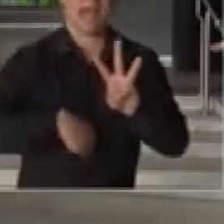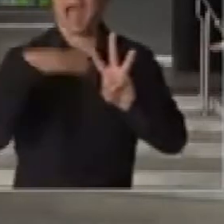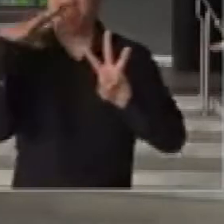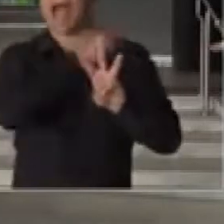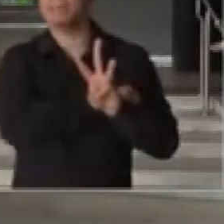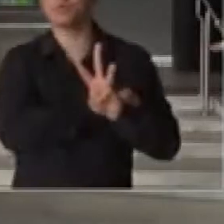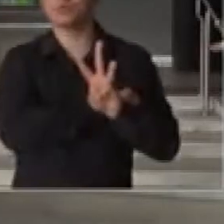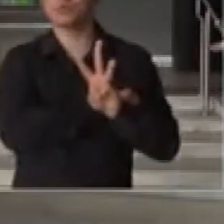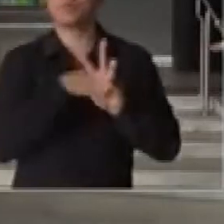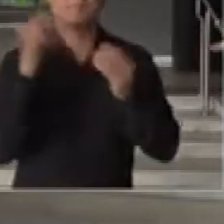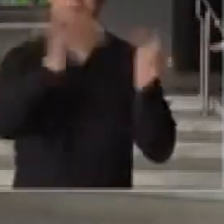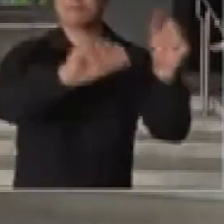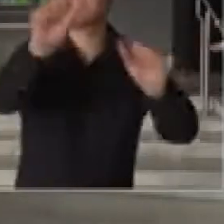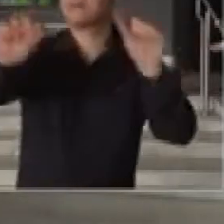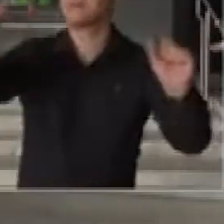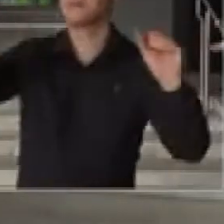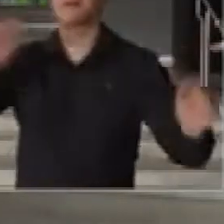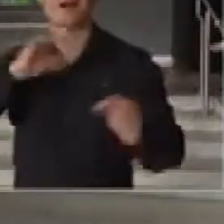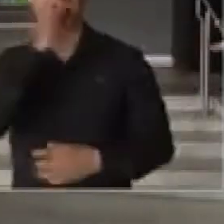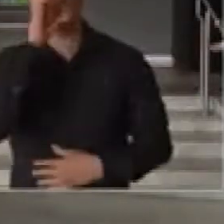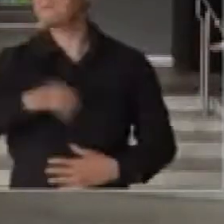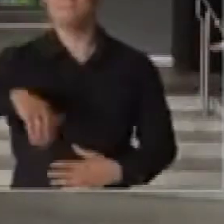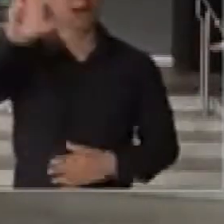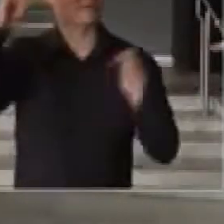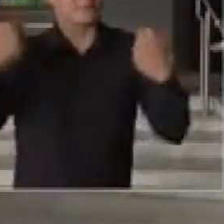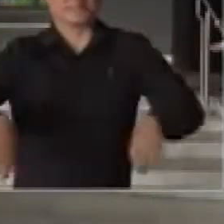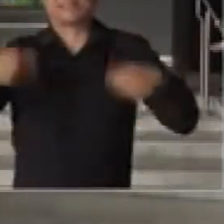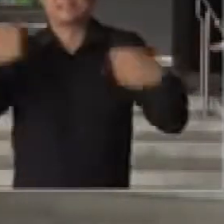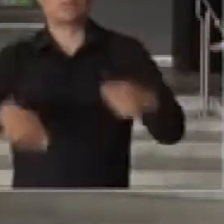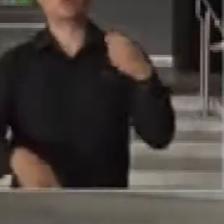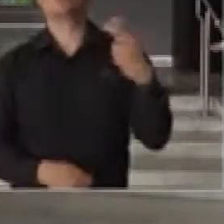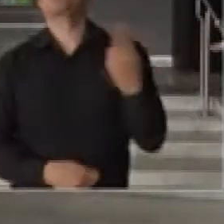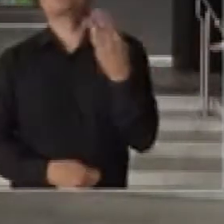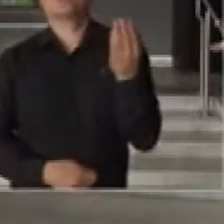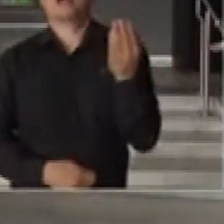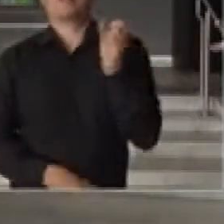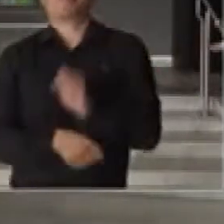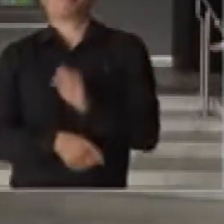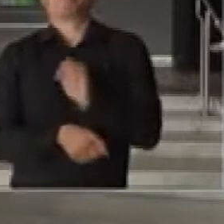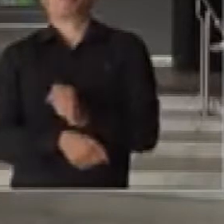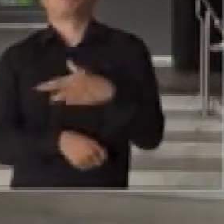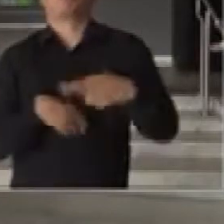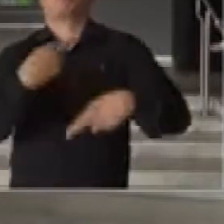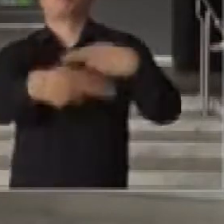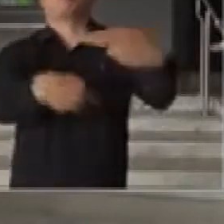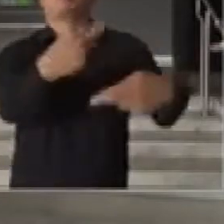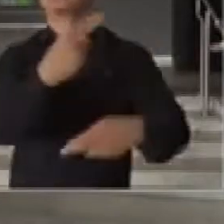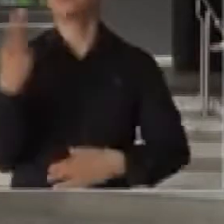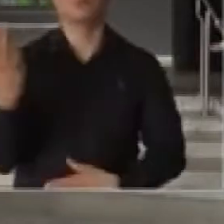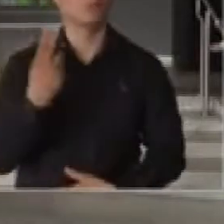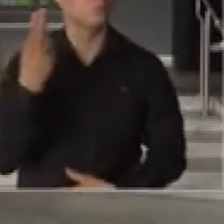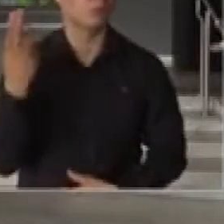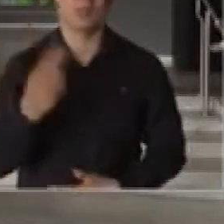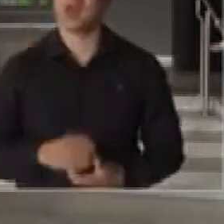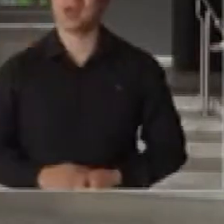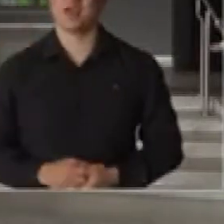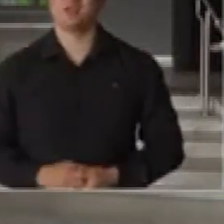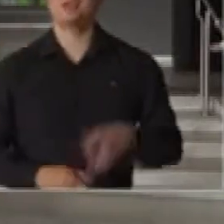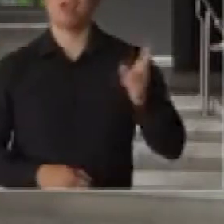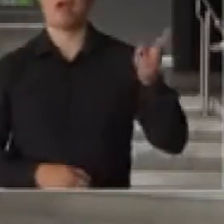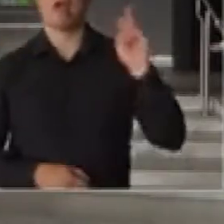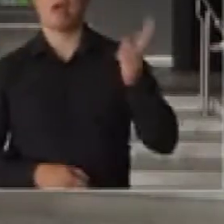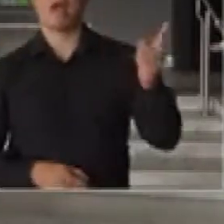mais rapidamente possível. Nós não podemos nos habituar com os esquemas tradicionais